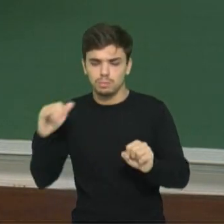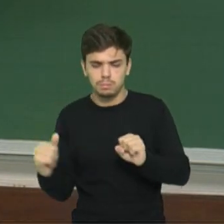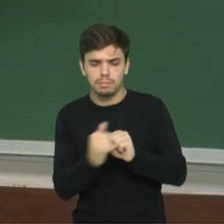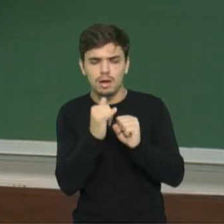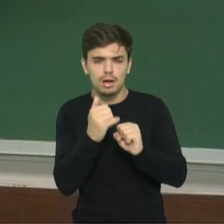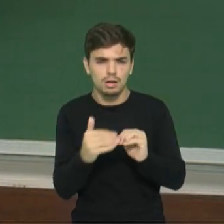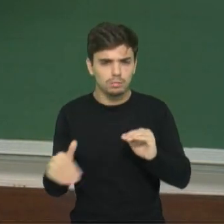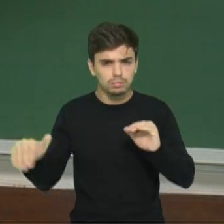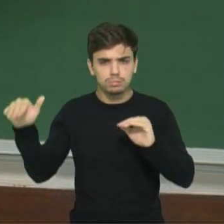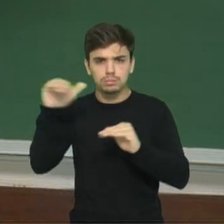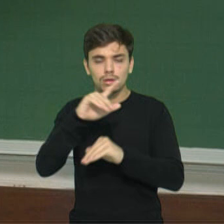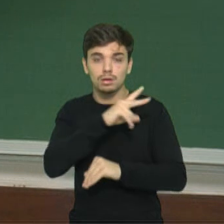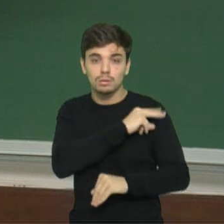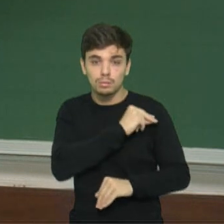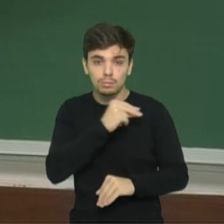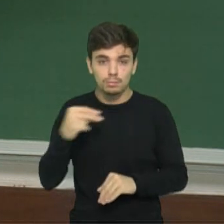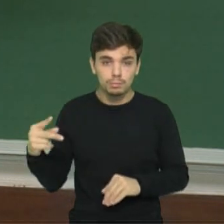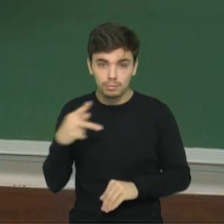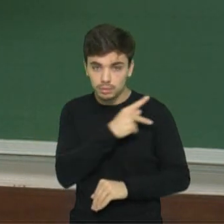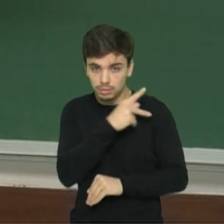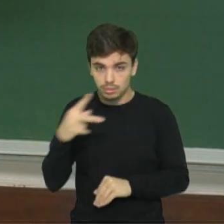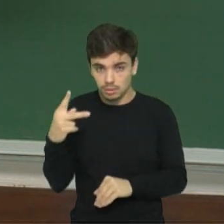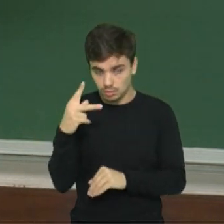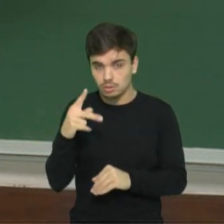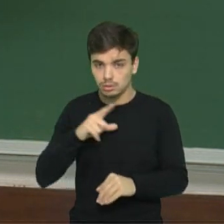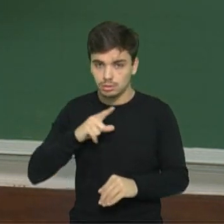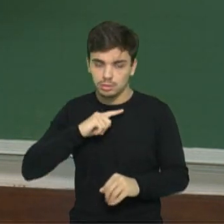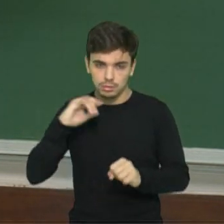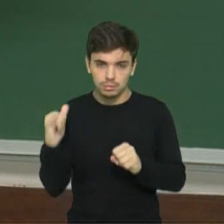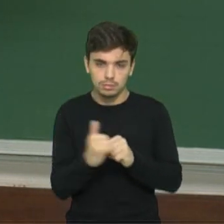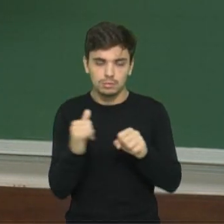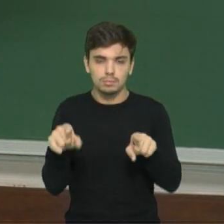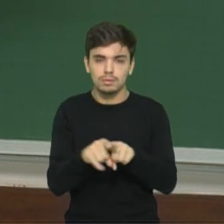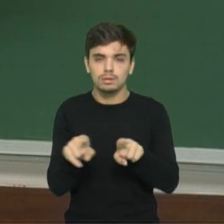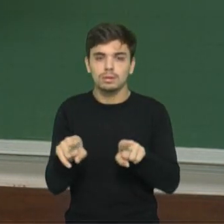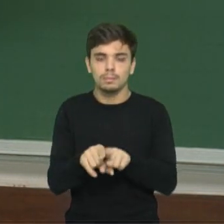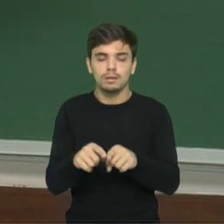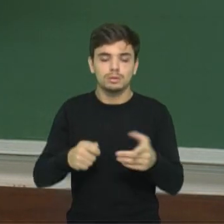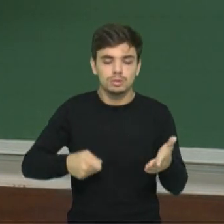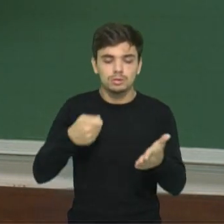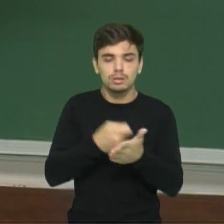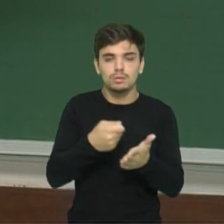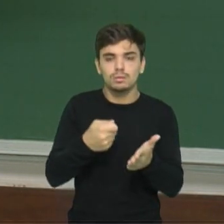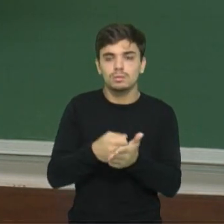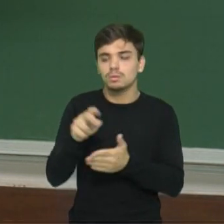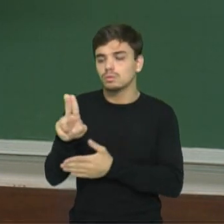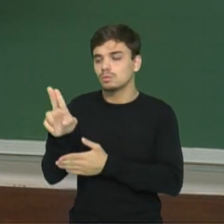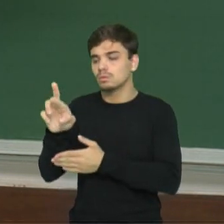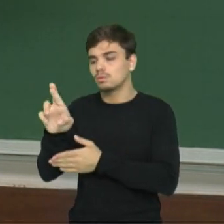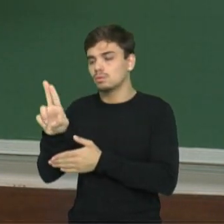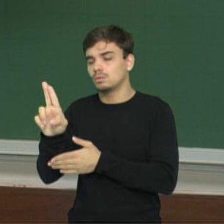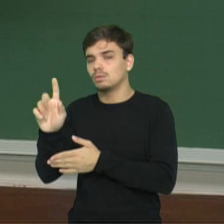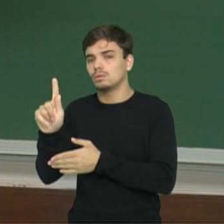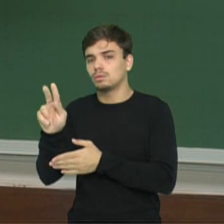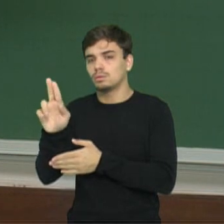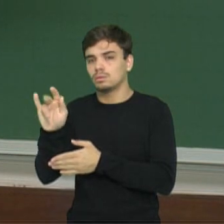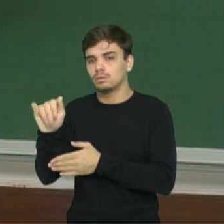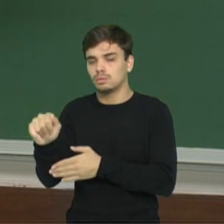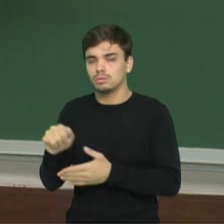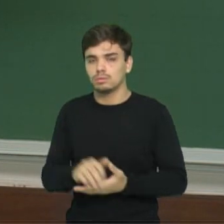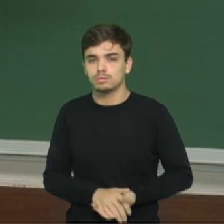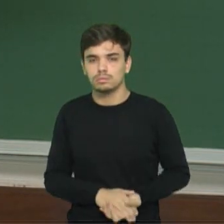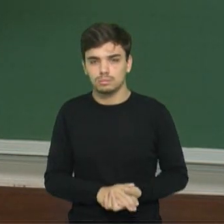O presidente deu um golpe e ele permaneceu no poder. A ditadura no Uruguai, a partir aí da década de 70, da década de